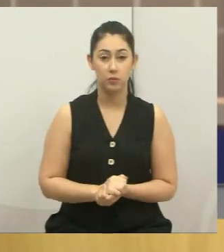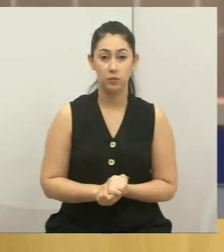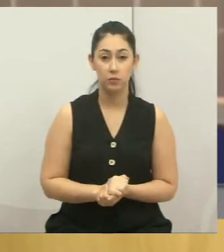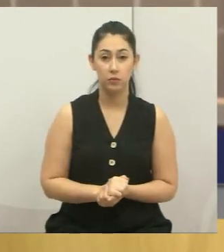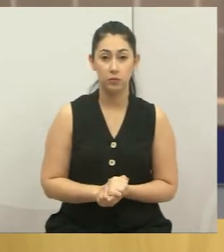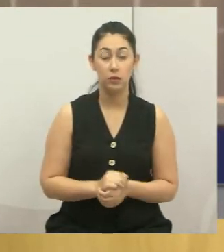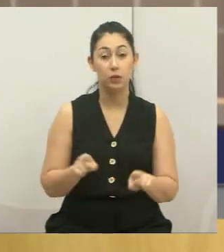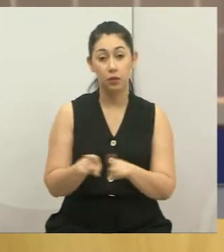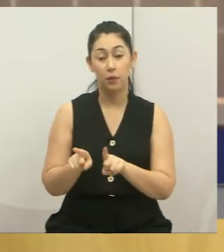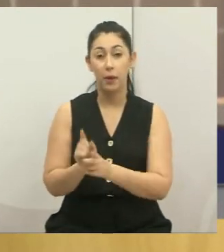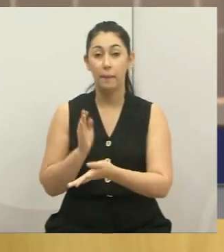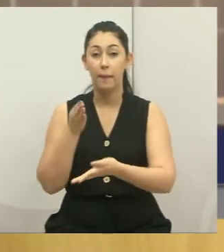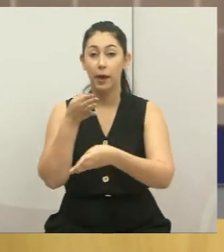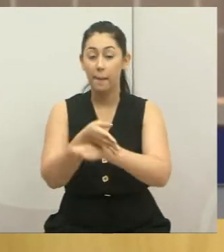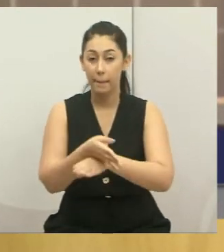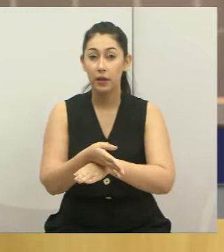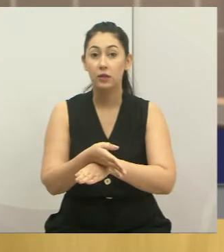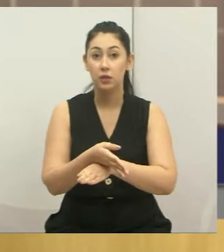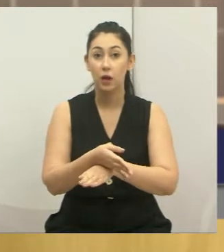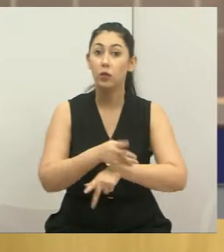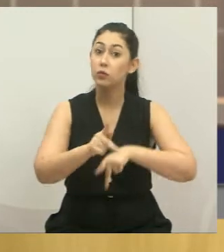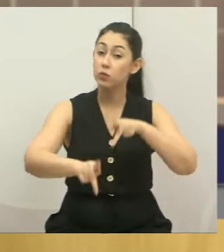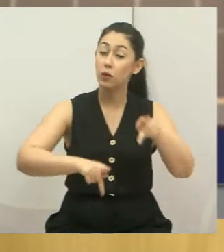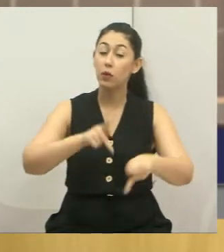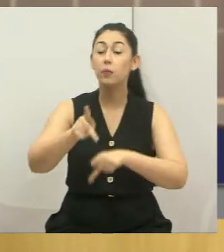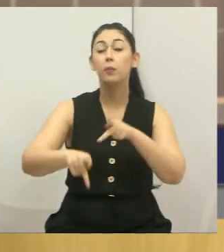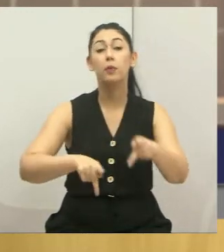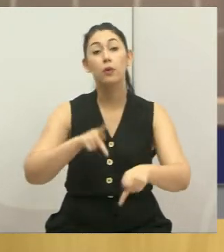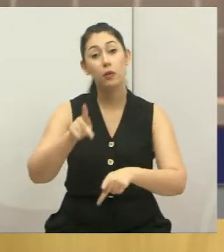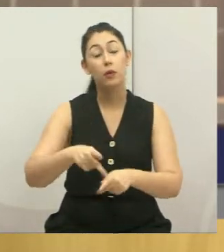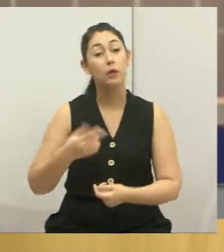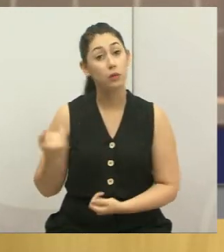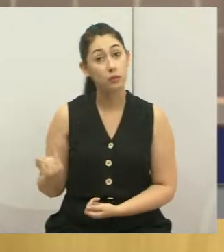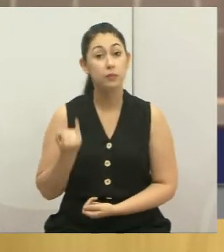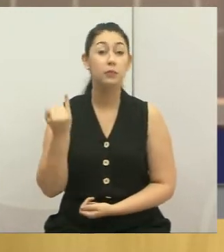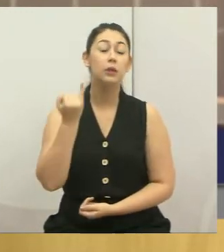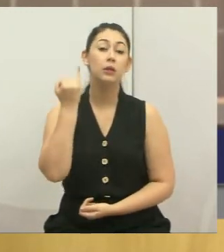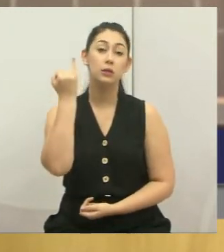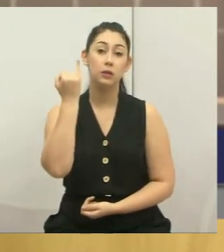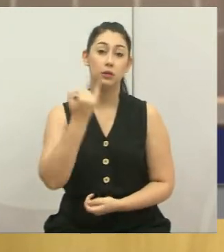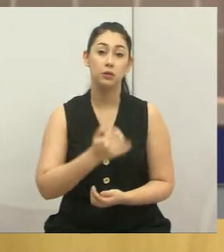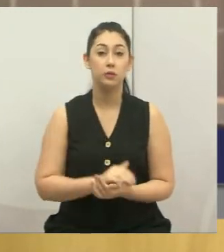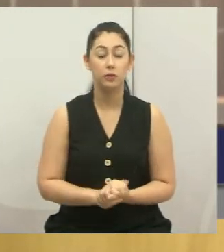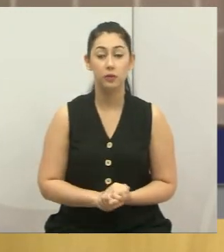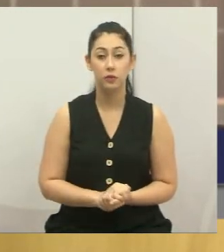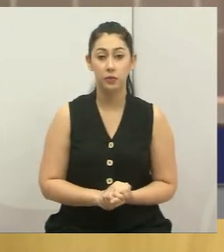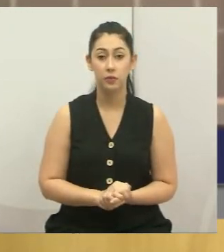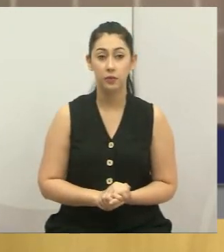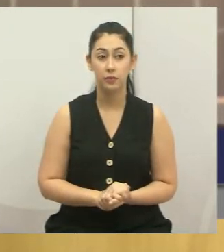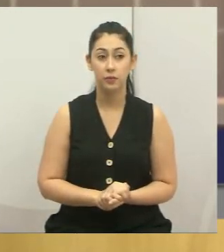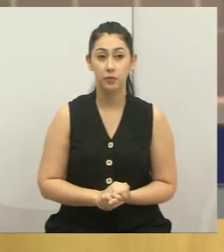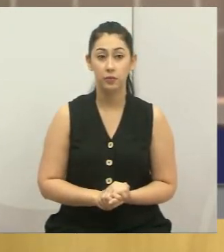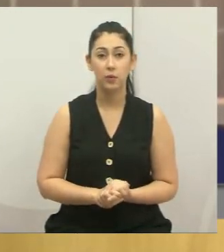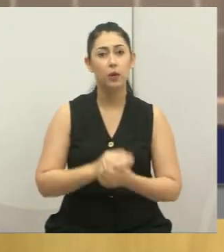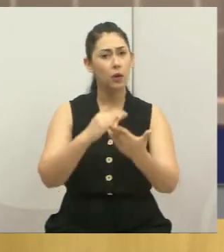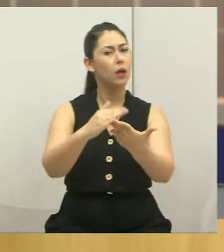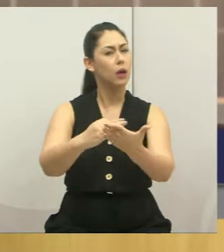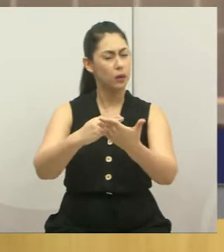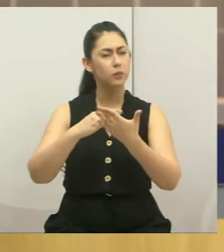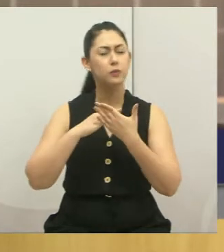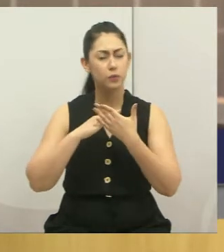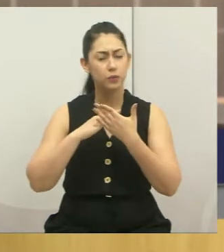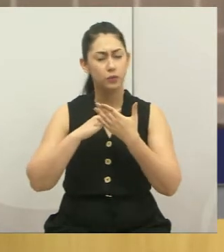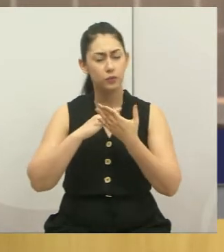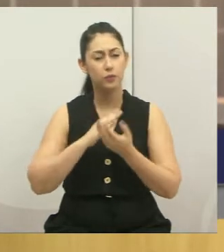a participação também da população, que é muito importante e que contribua